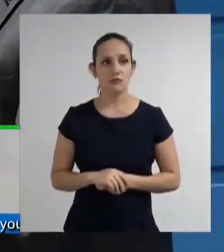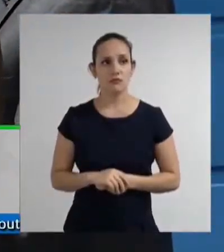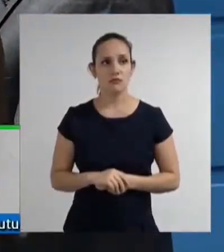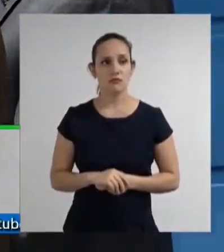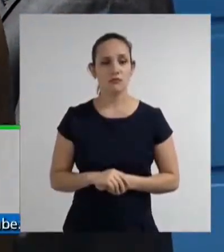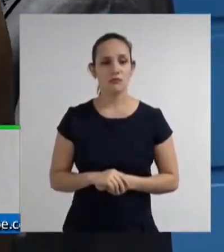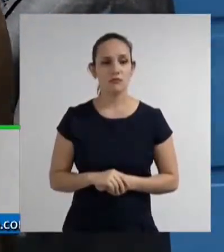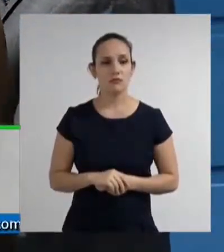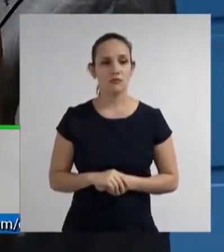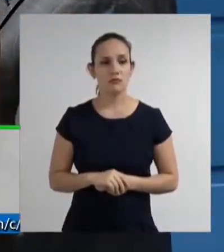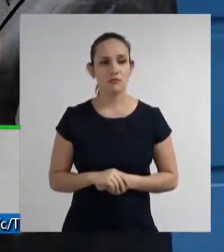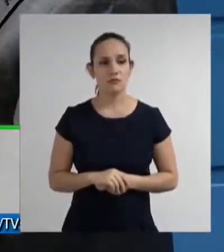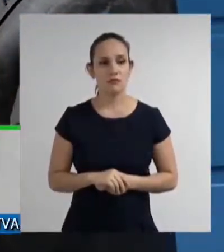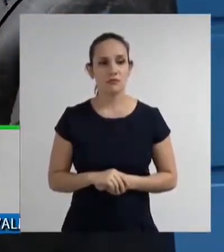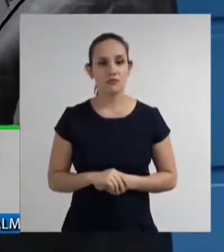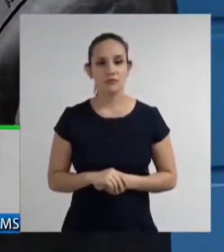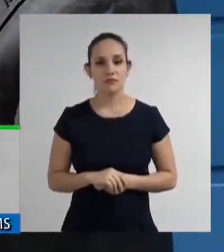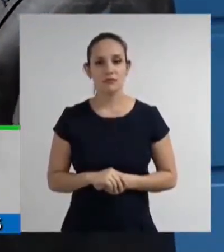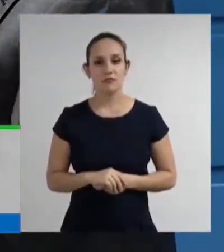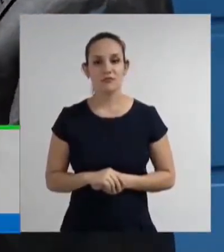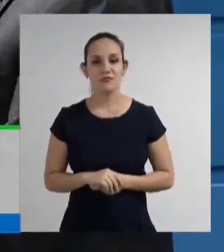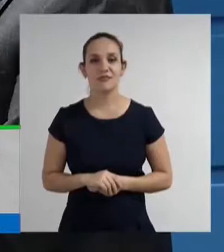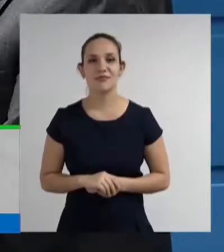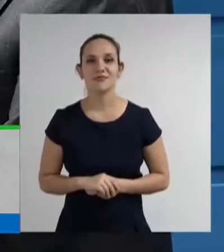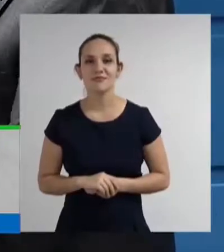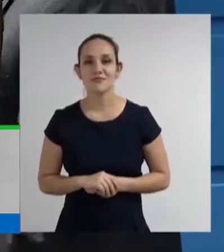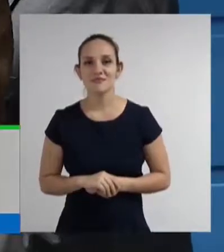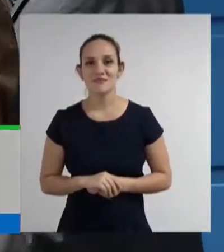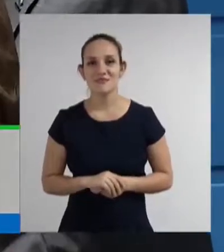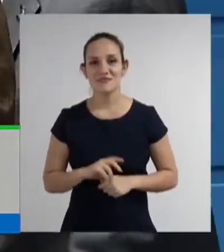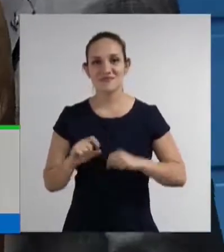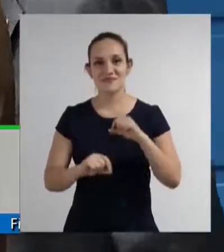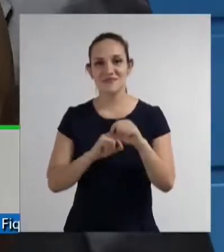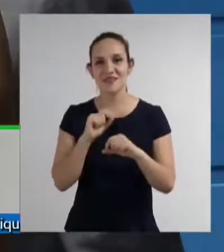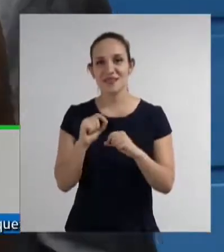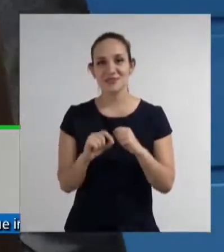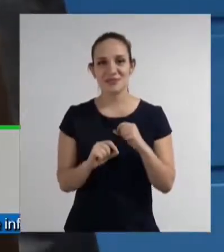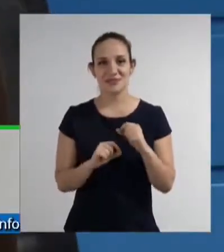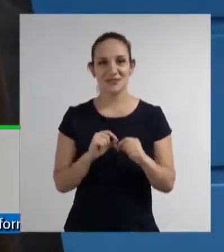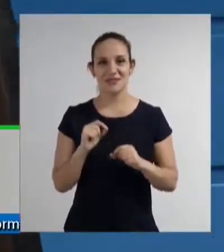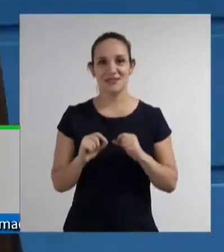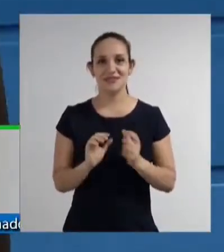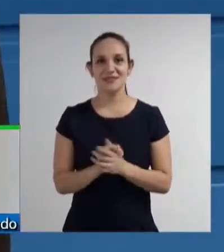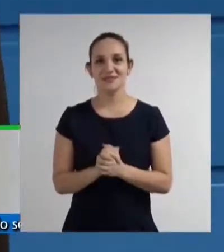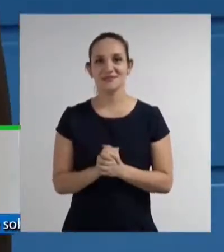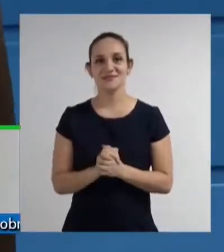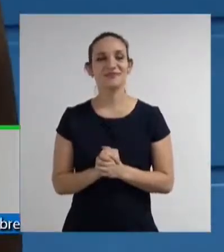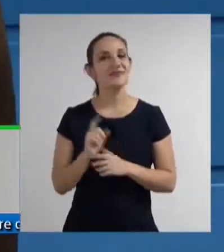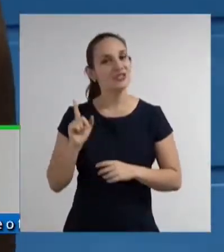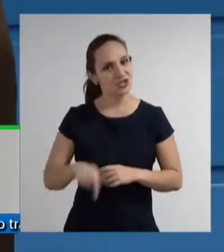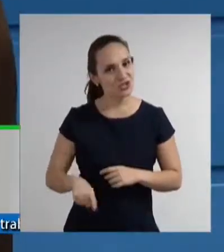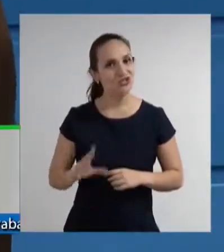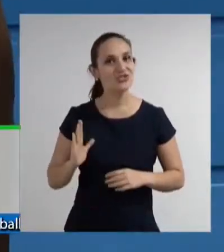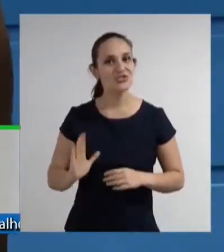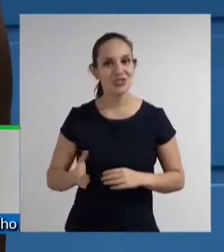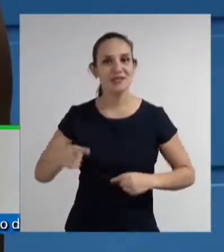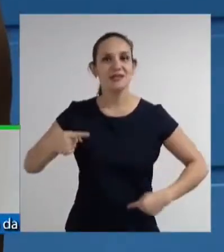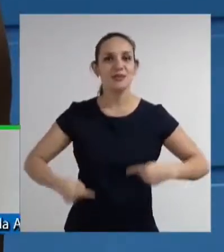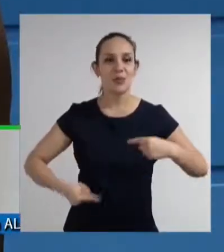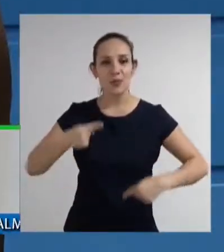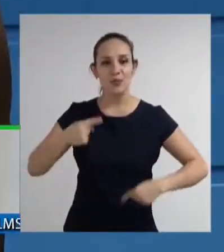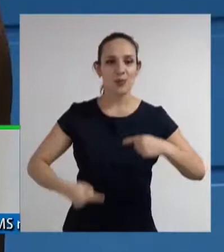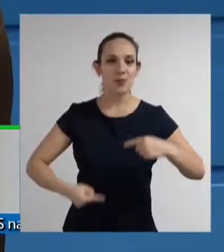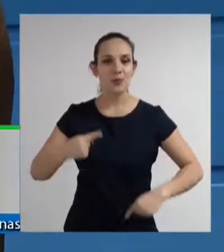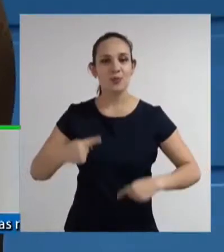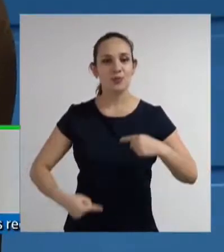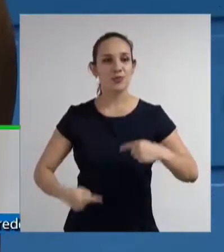essa casa, em regime de urgência, é uma matéria que foi debatida por